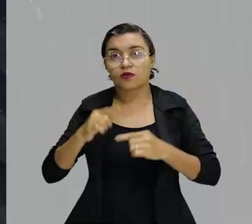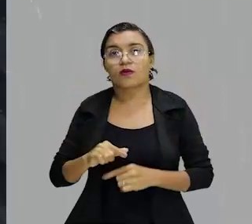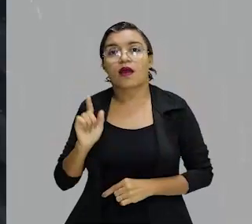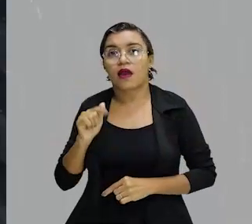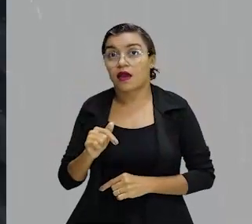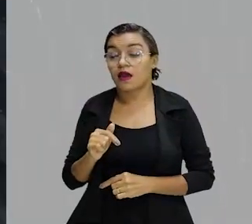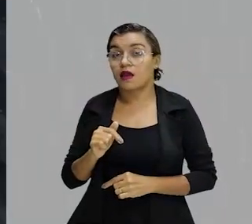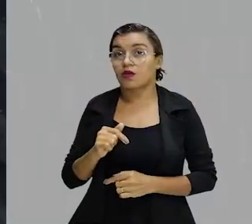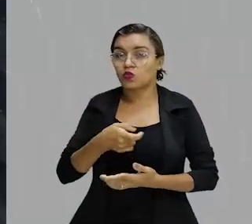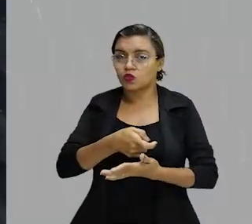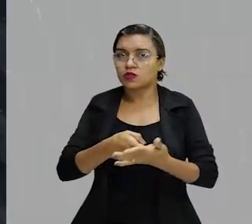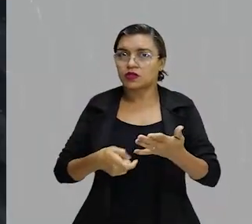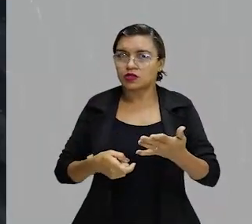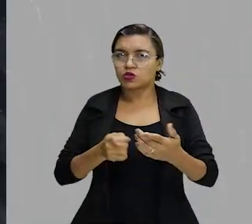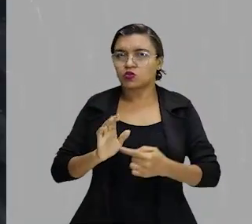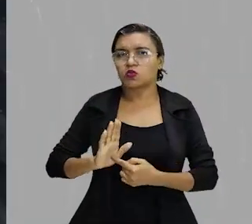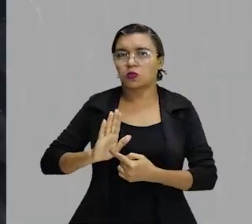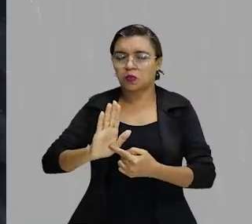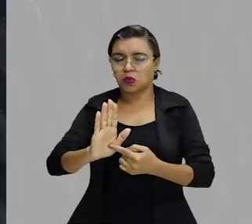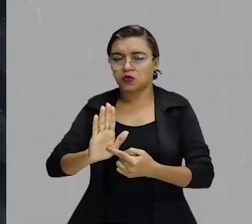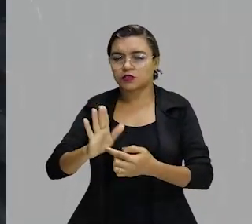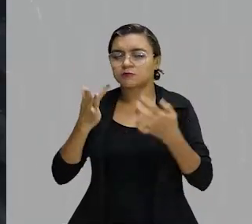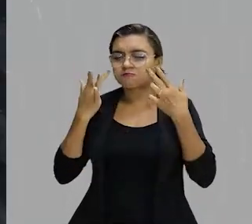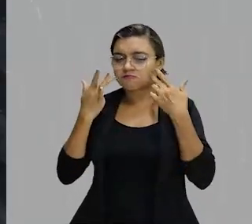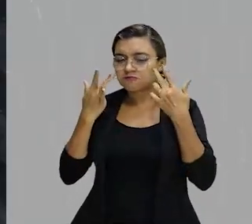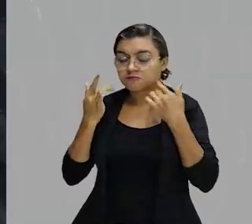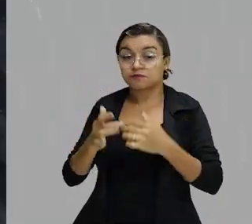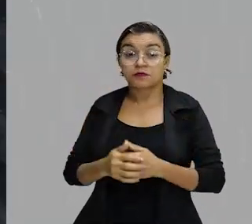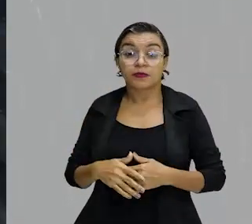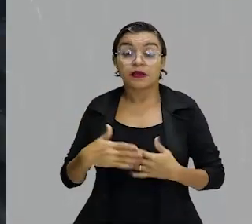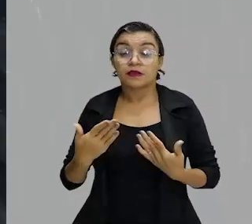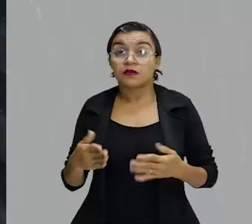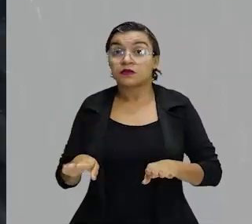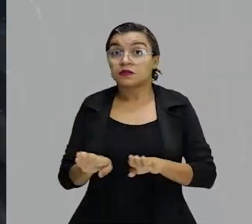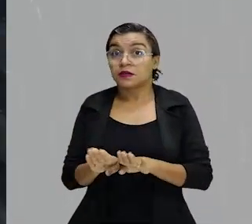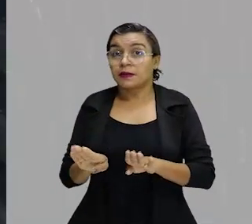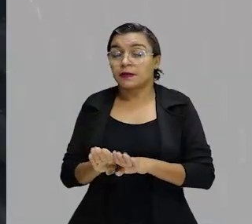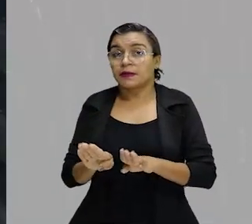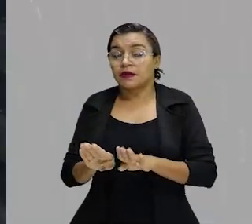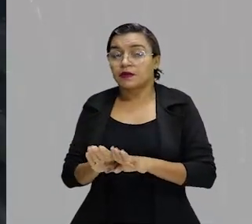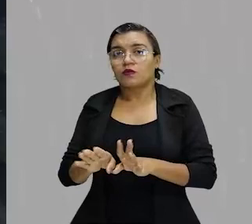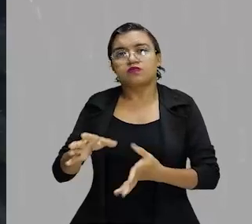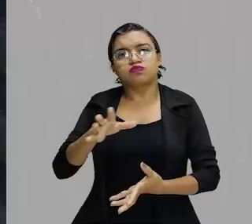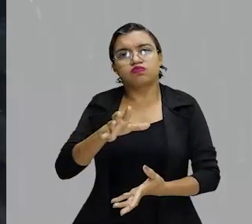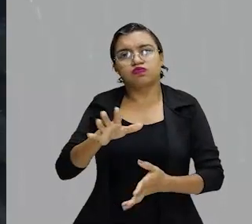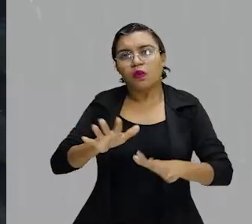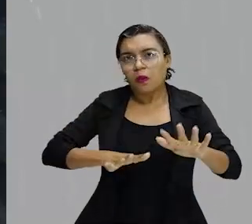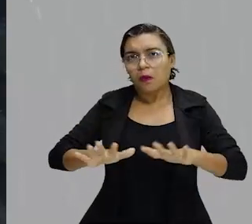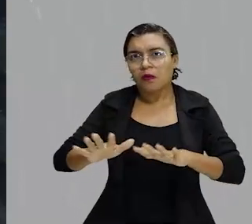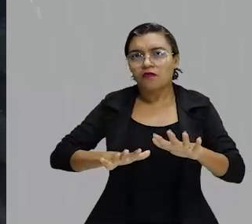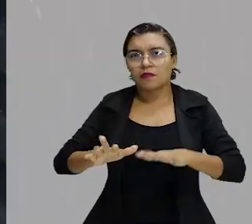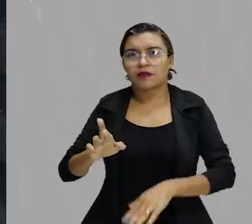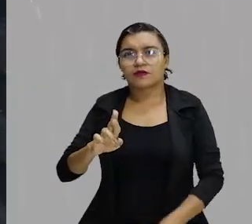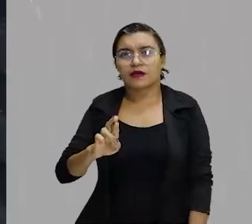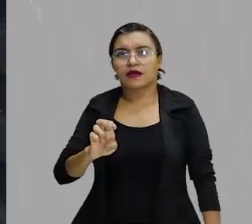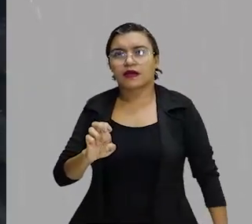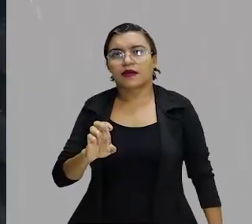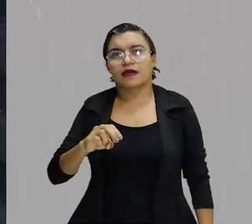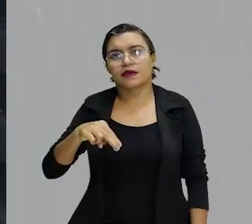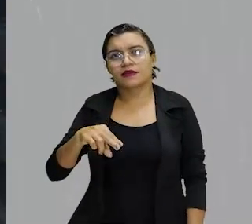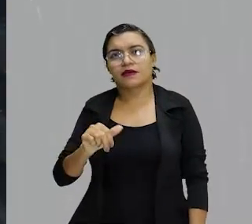texto encenado, tá bom? E aí o movimento renascentista trouxe isso de volta. E no período da Rainha